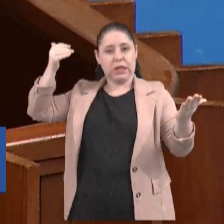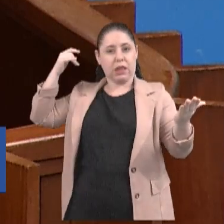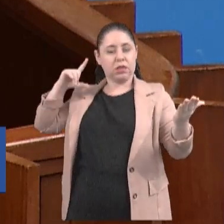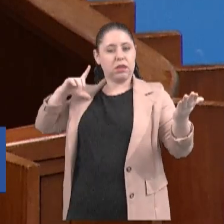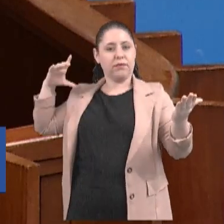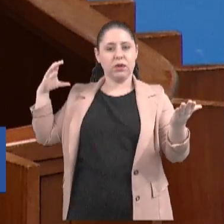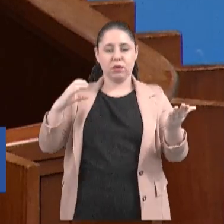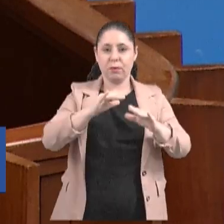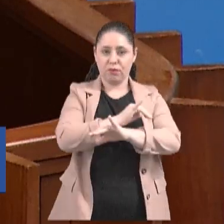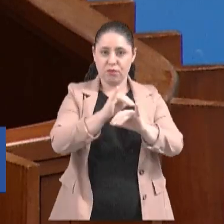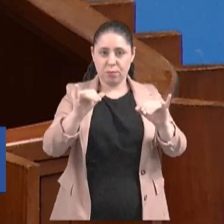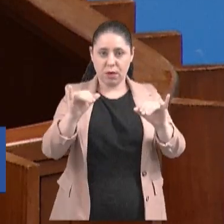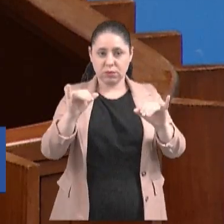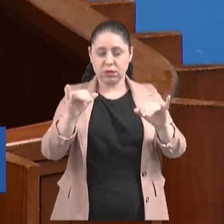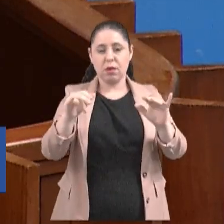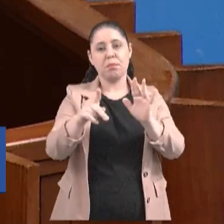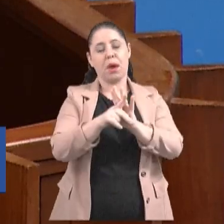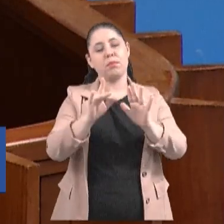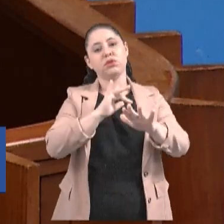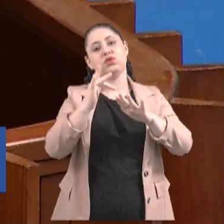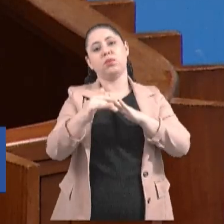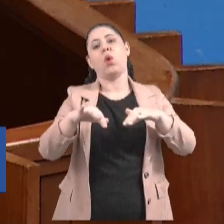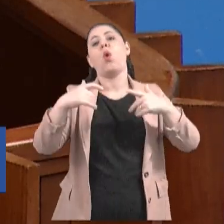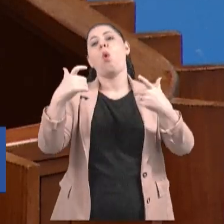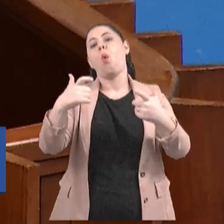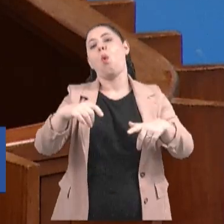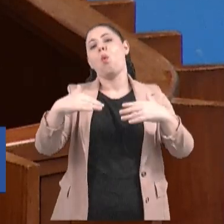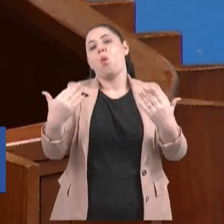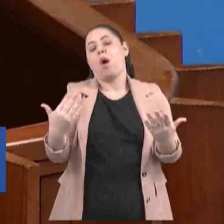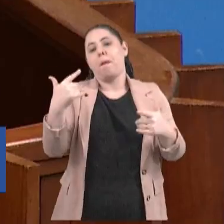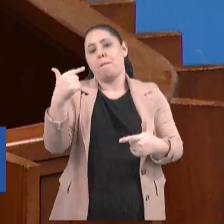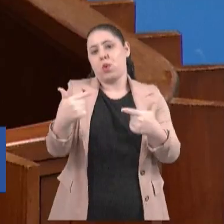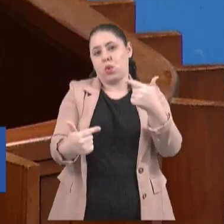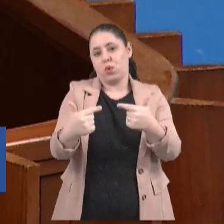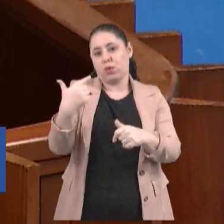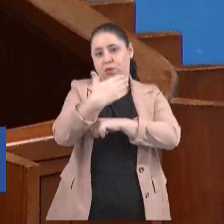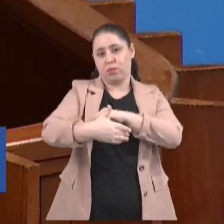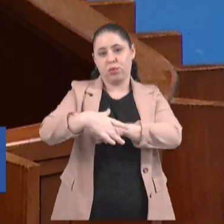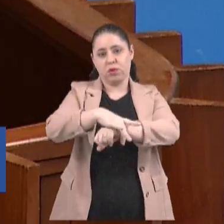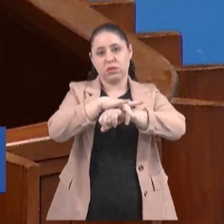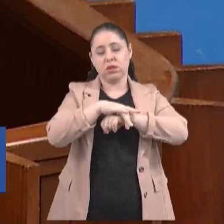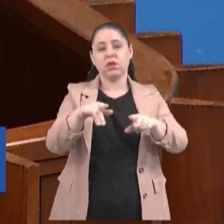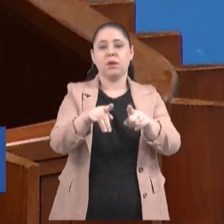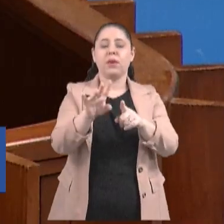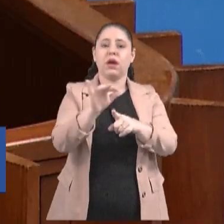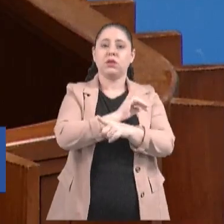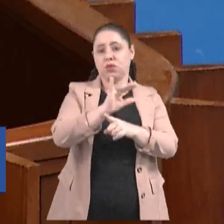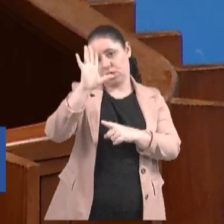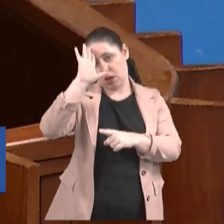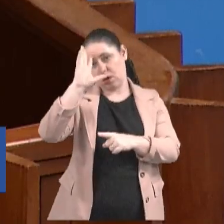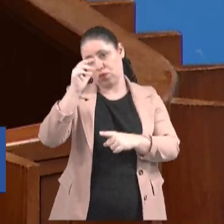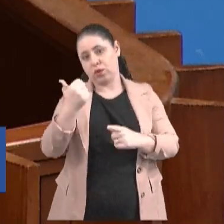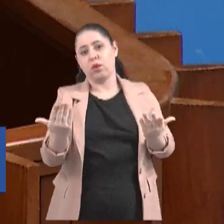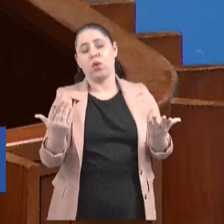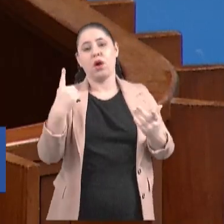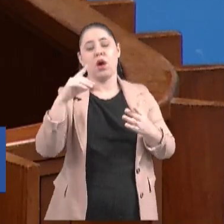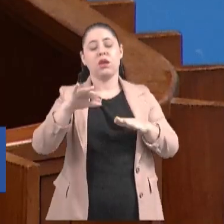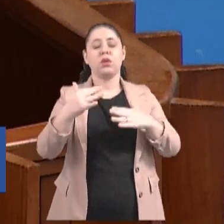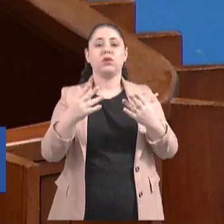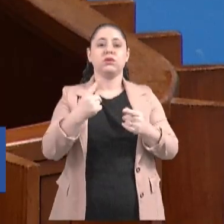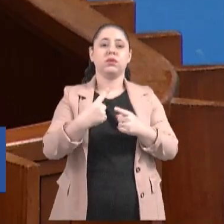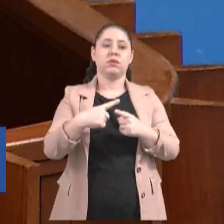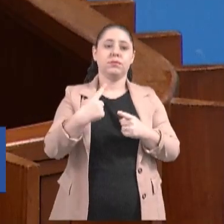antecedentes. Informações sobre a plataforma digital, suas políticas de proteção e medidas tomadas em relação ao